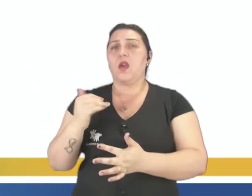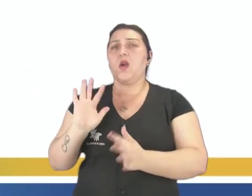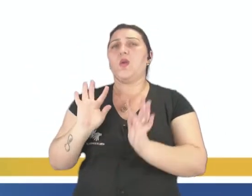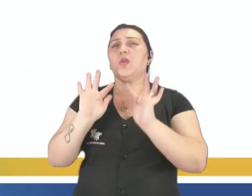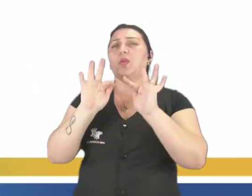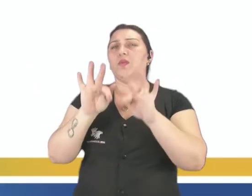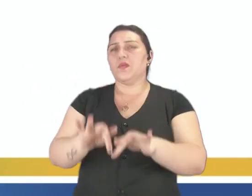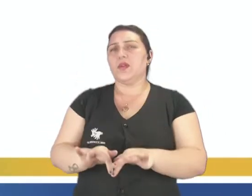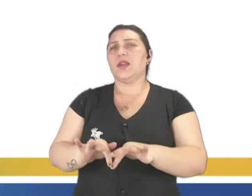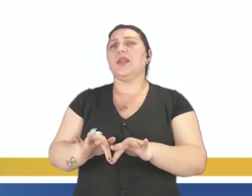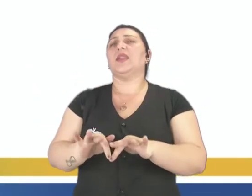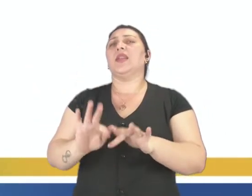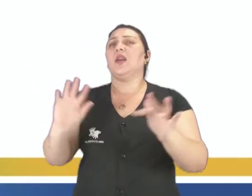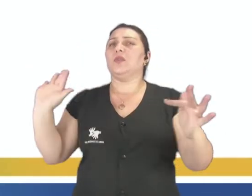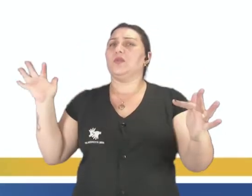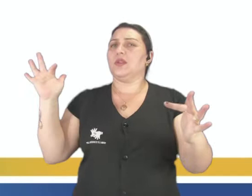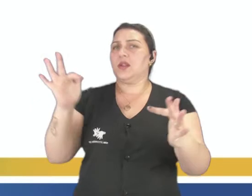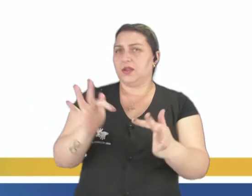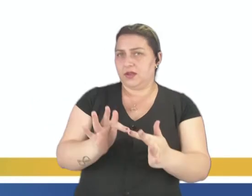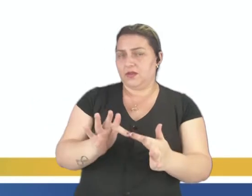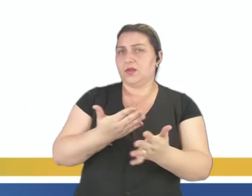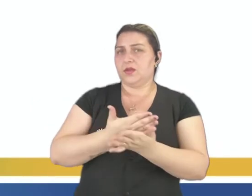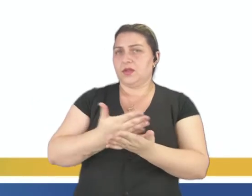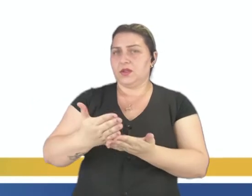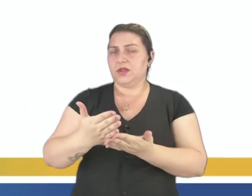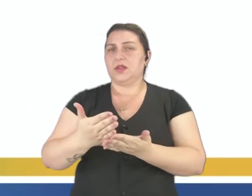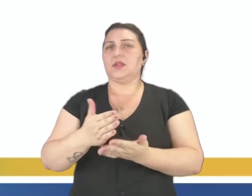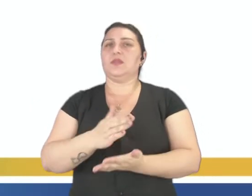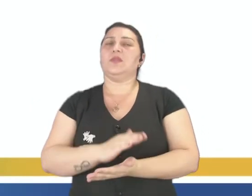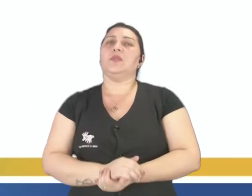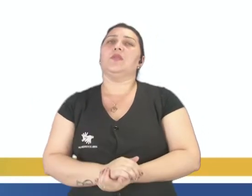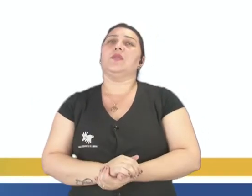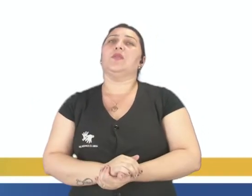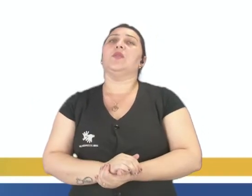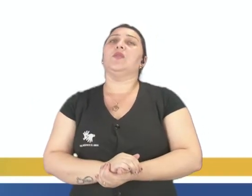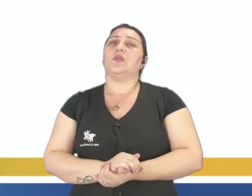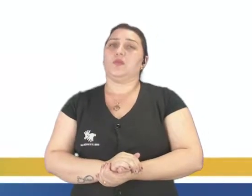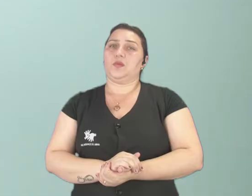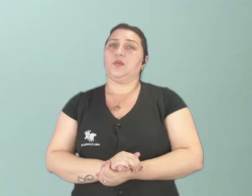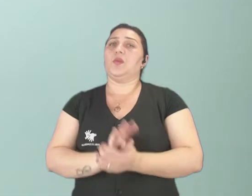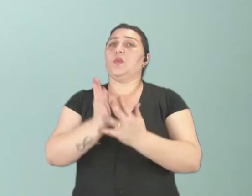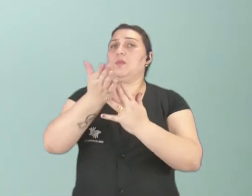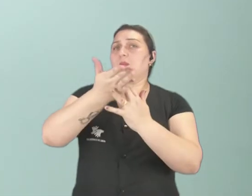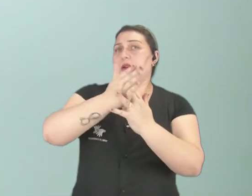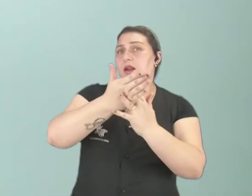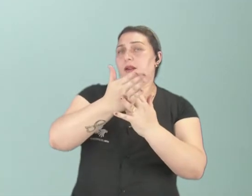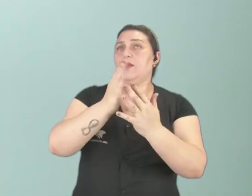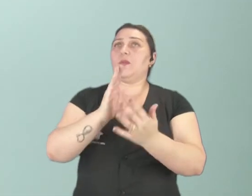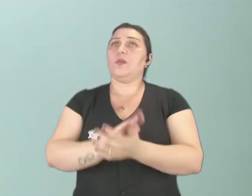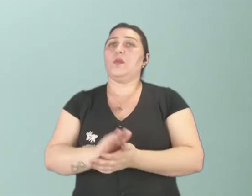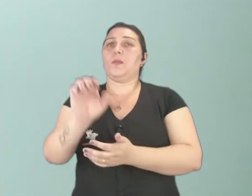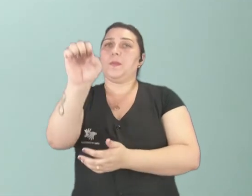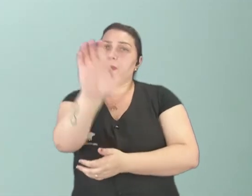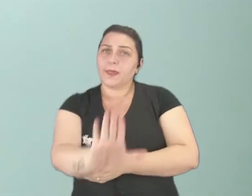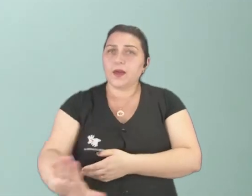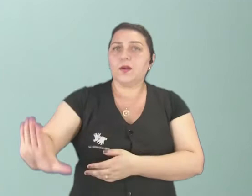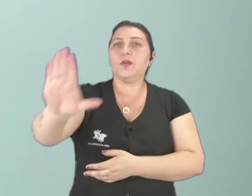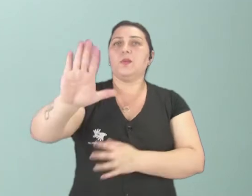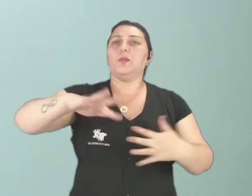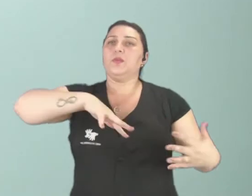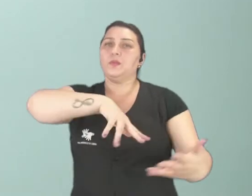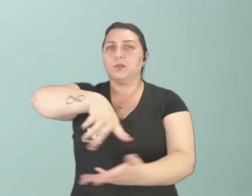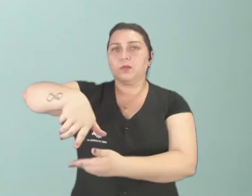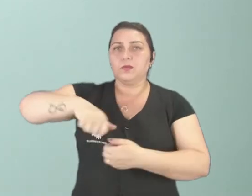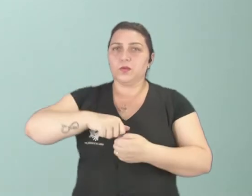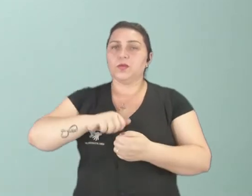final, né, do classicismo ali, iniciando o barroco, né, na Europa, né, no mundo.